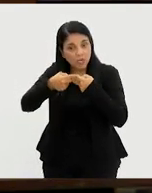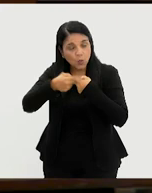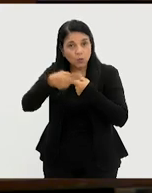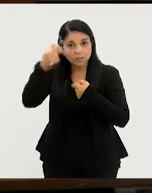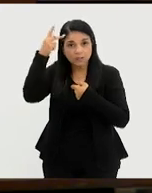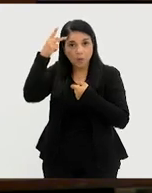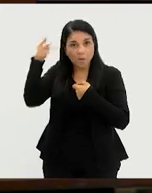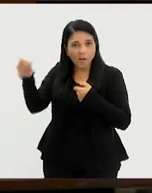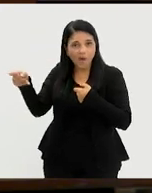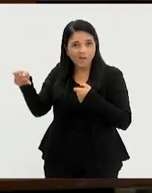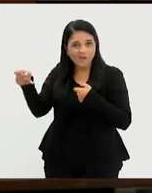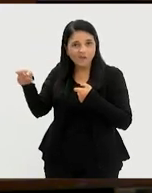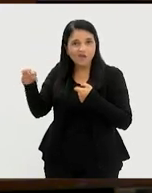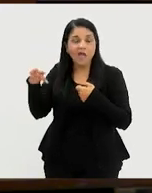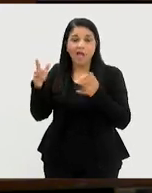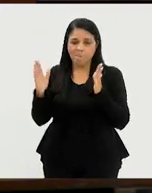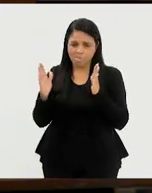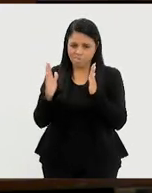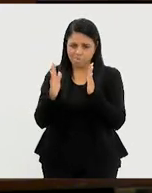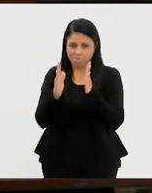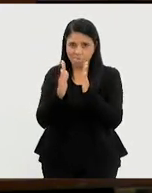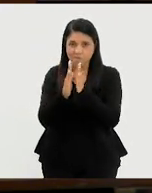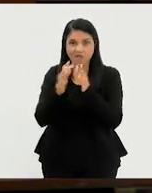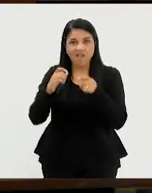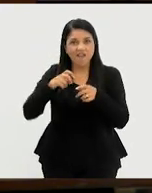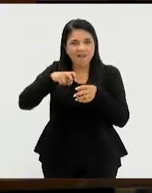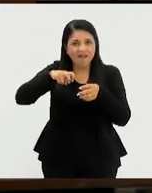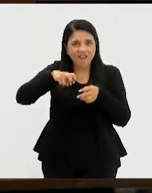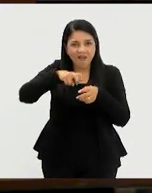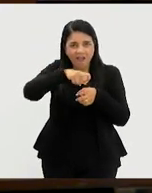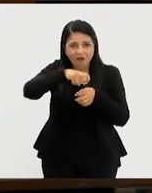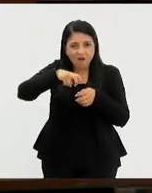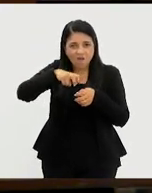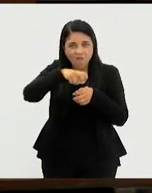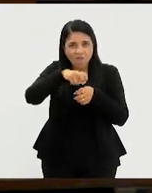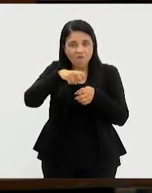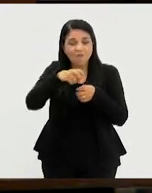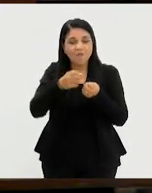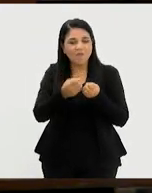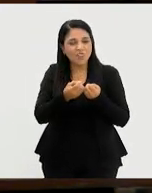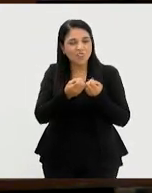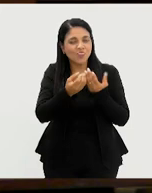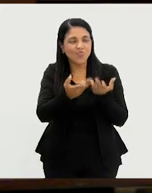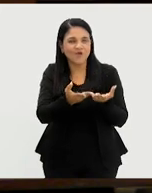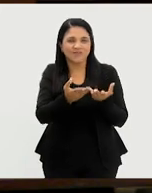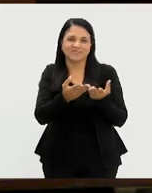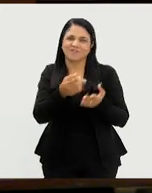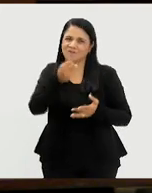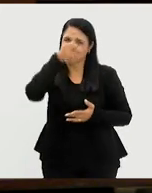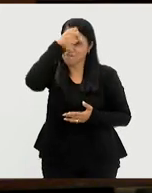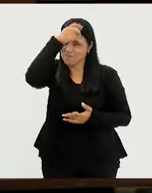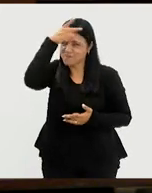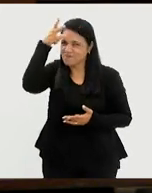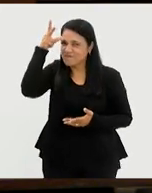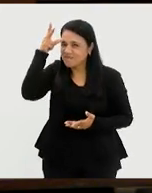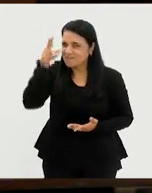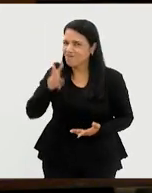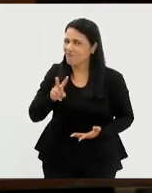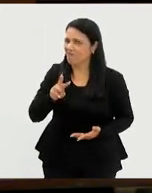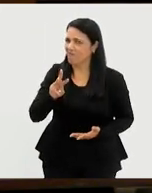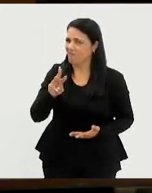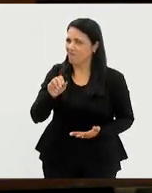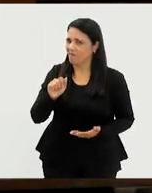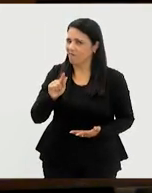um trabalho caro caríssimo é uma doação ao prefeito Vaguinho é chega a ser Hilário esse tipo de